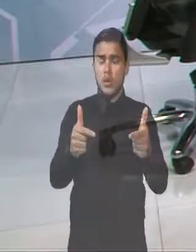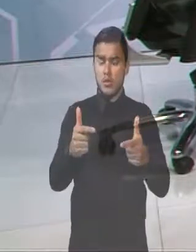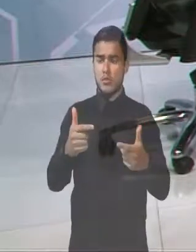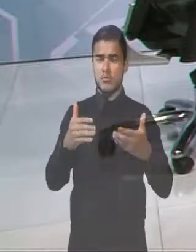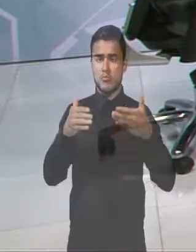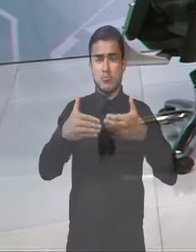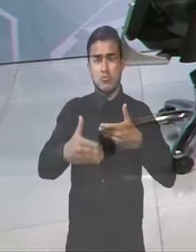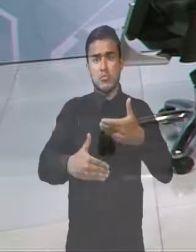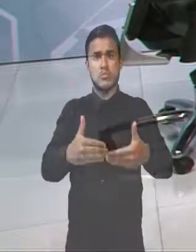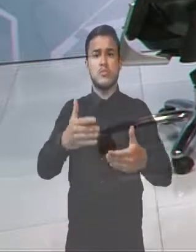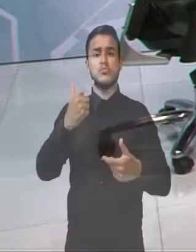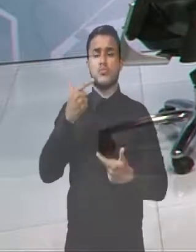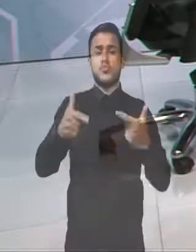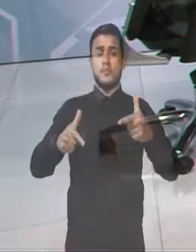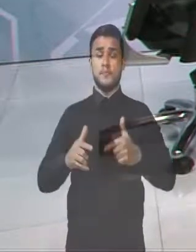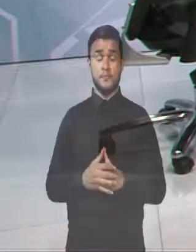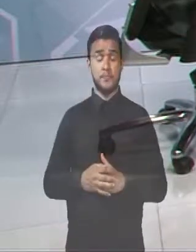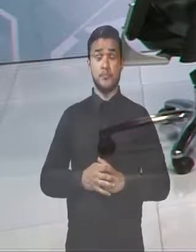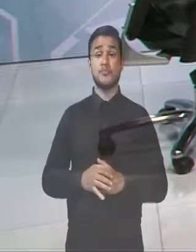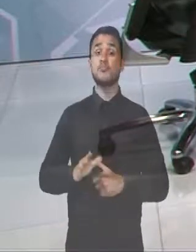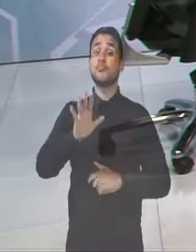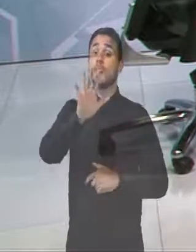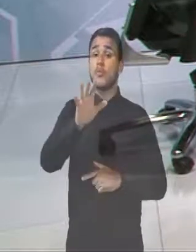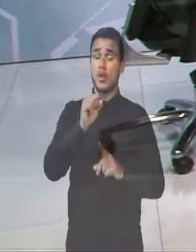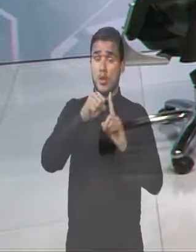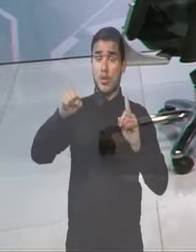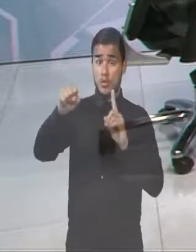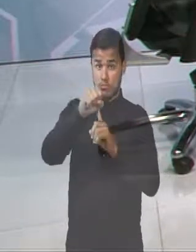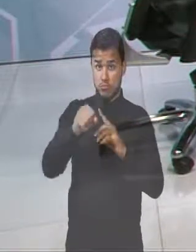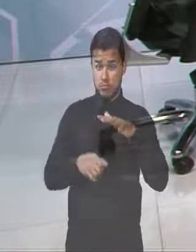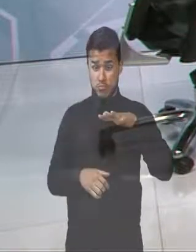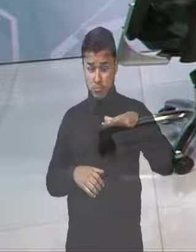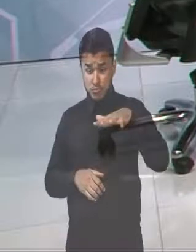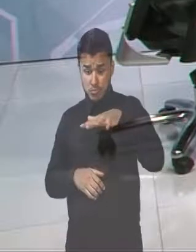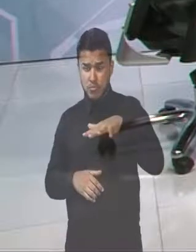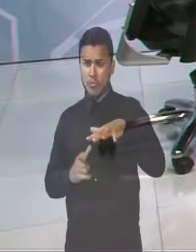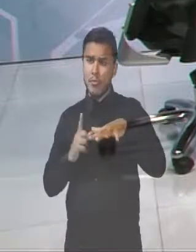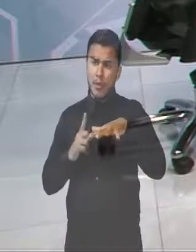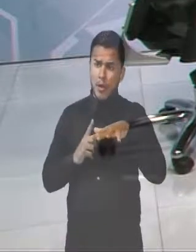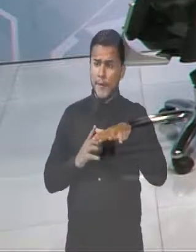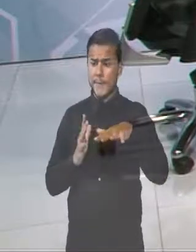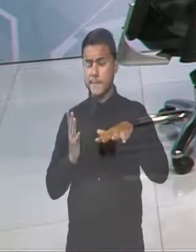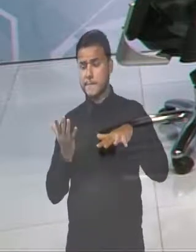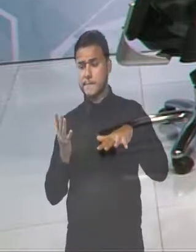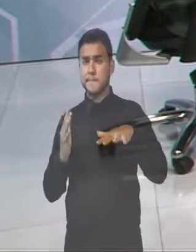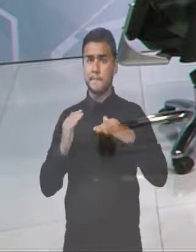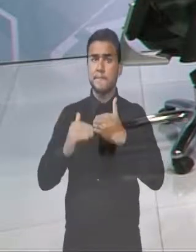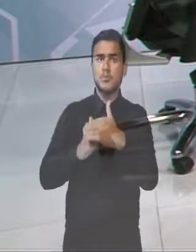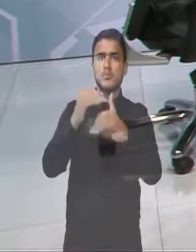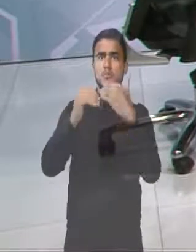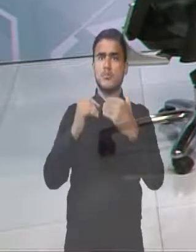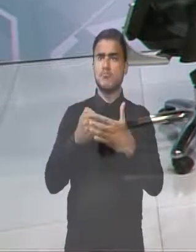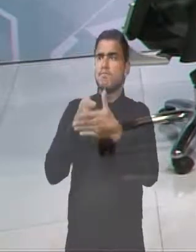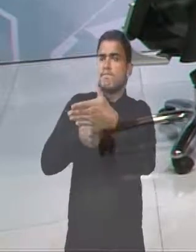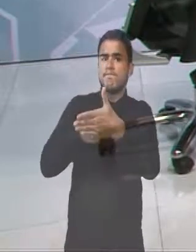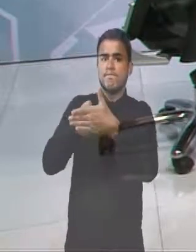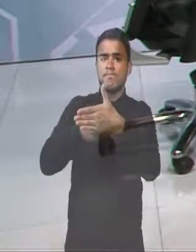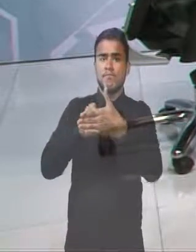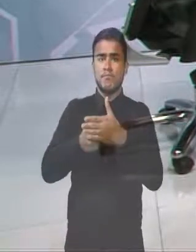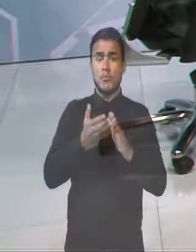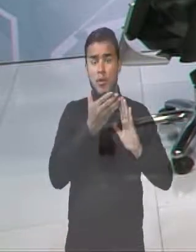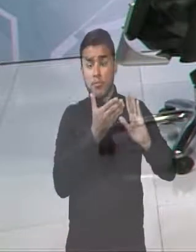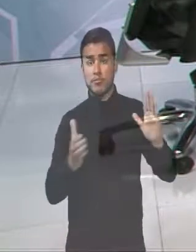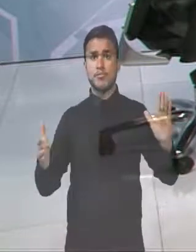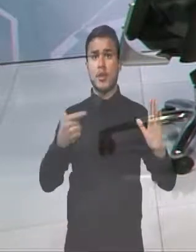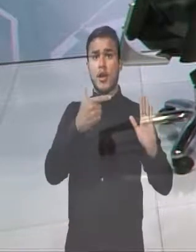de, ao mesmo tempo em que avançou, não soube reivindicar para modelar essa democracia, para trazê-la para o século